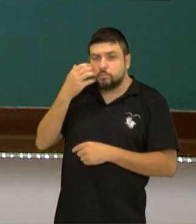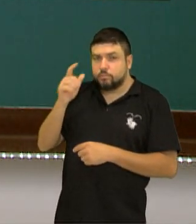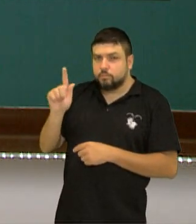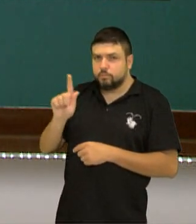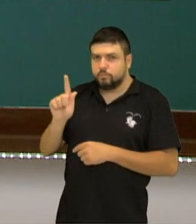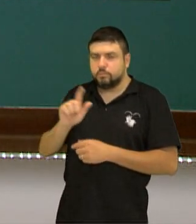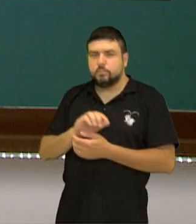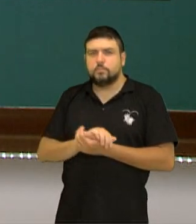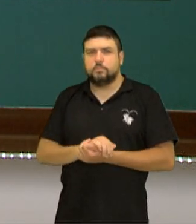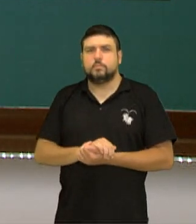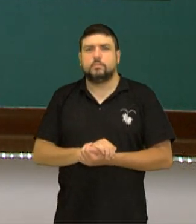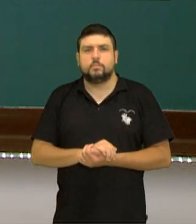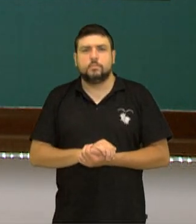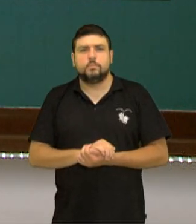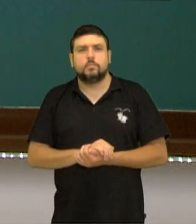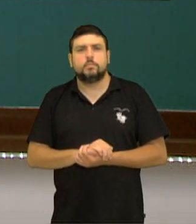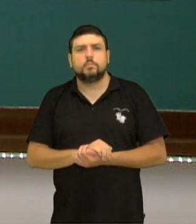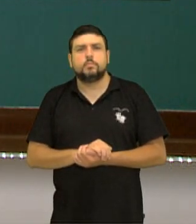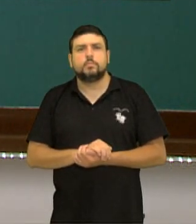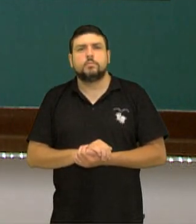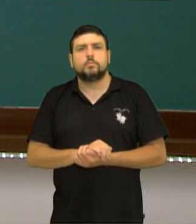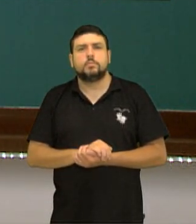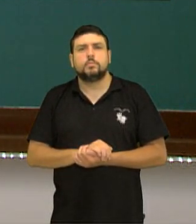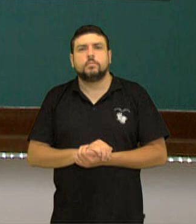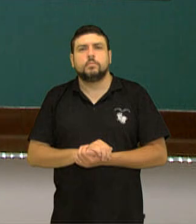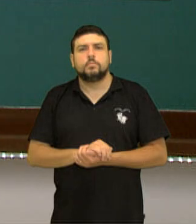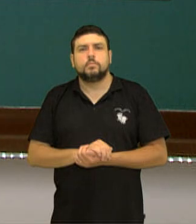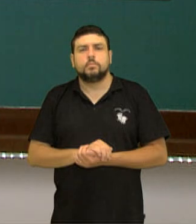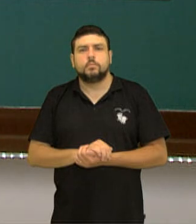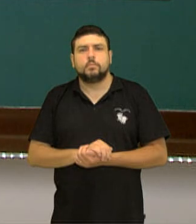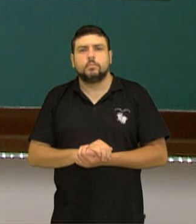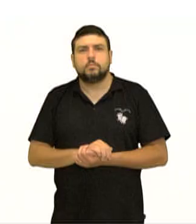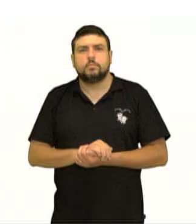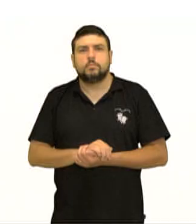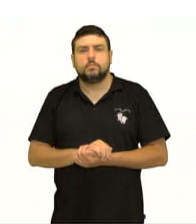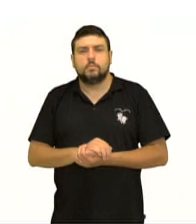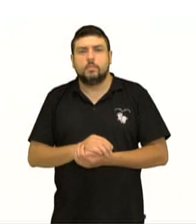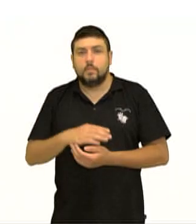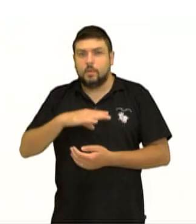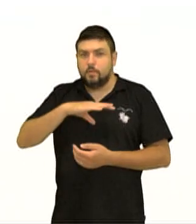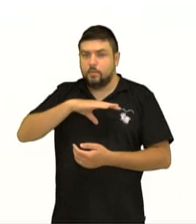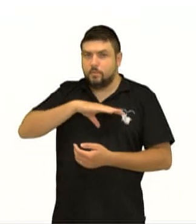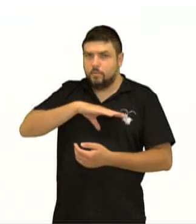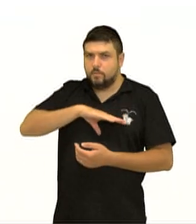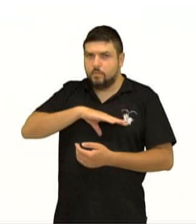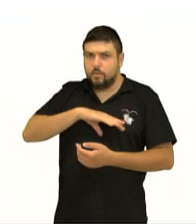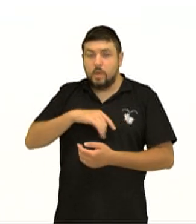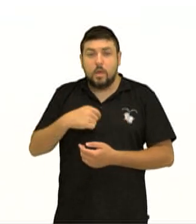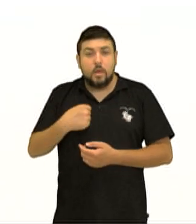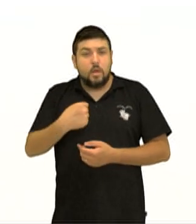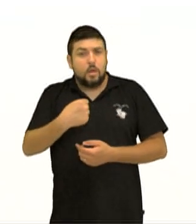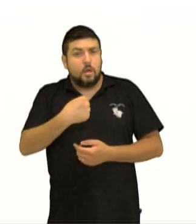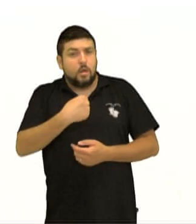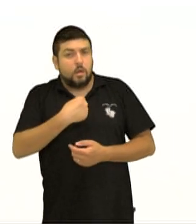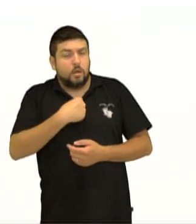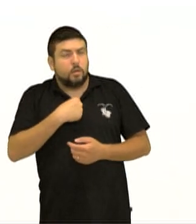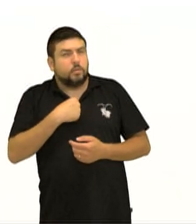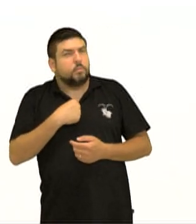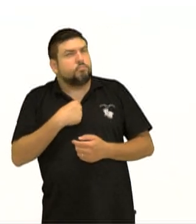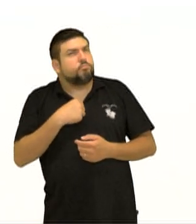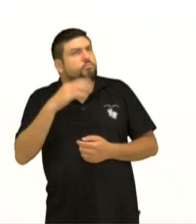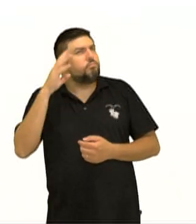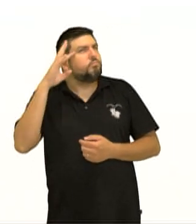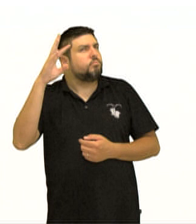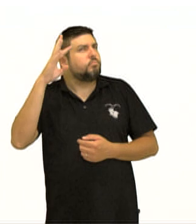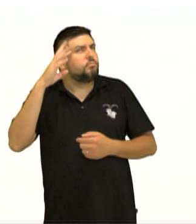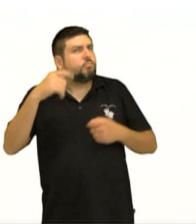assim: I should lose weight. Em português, eu deveria perder peso.